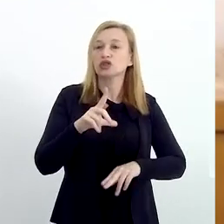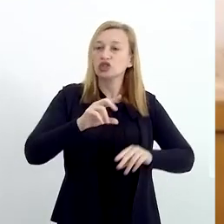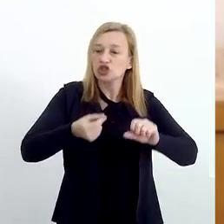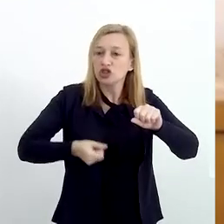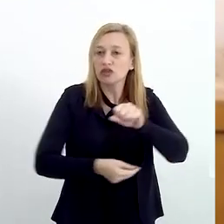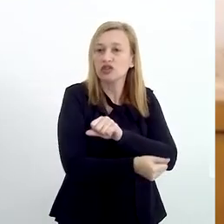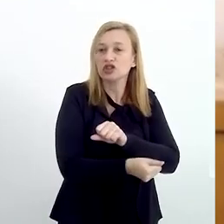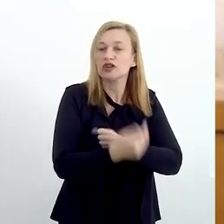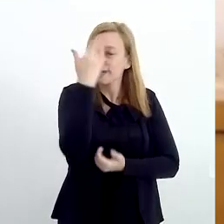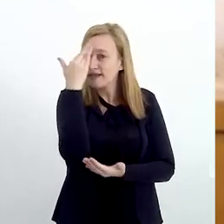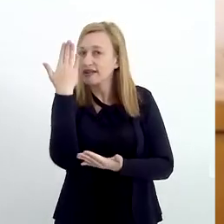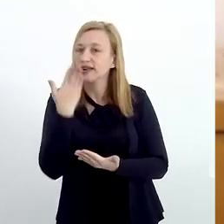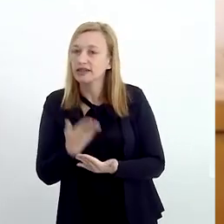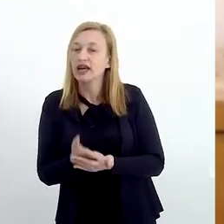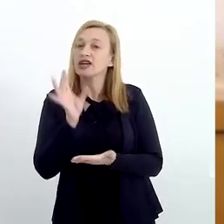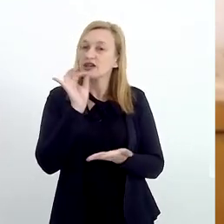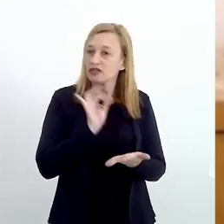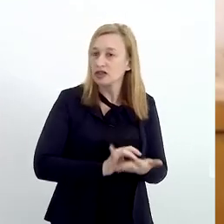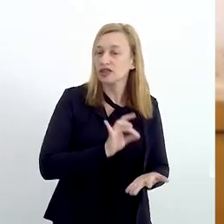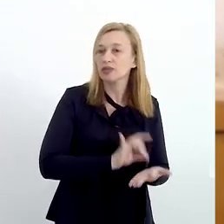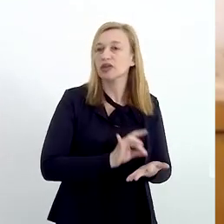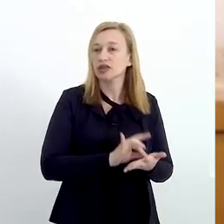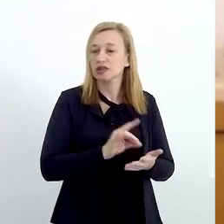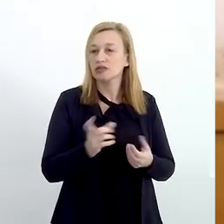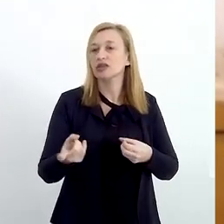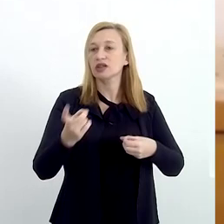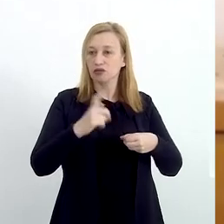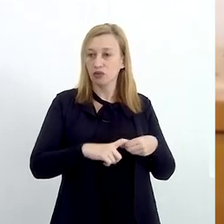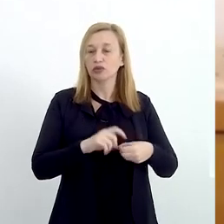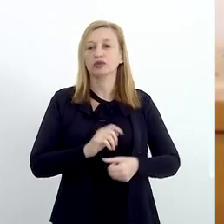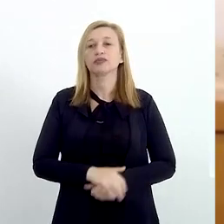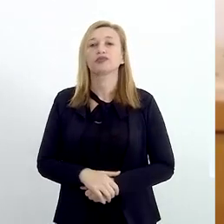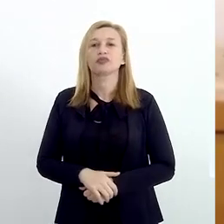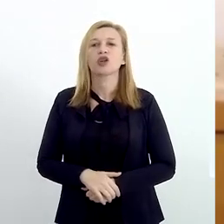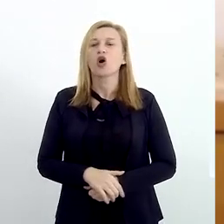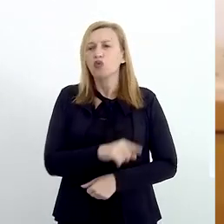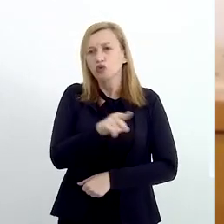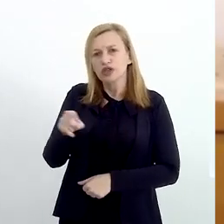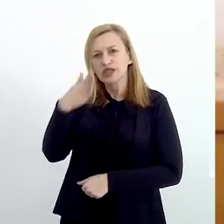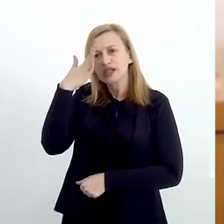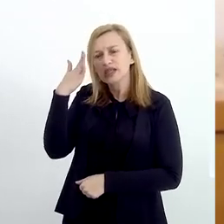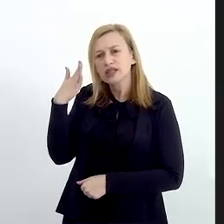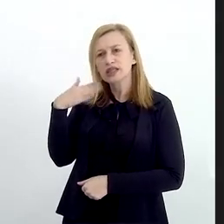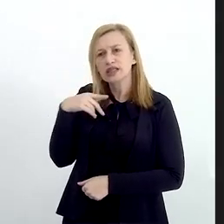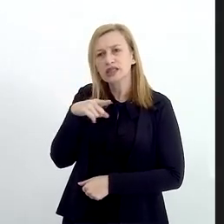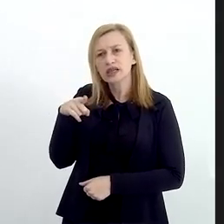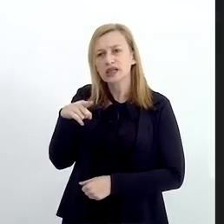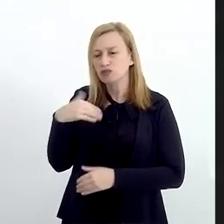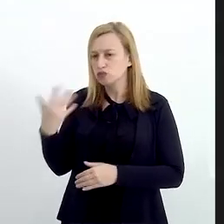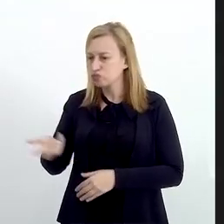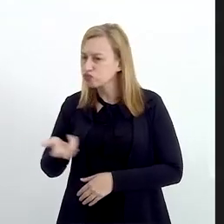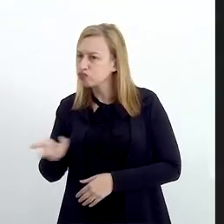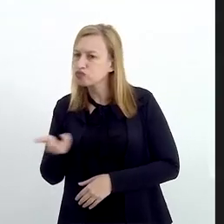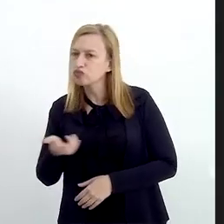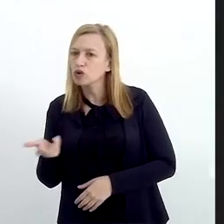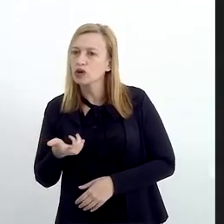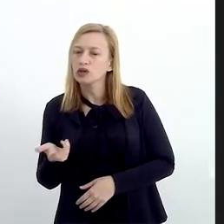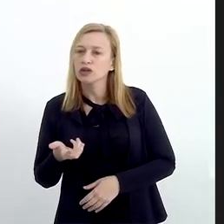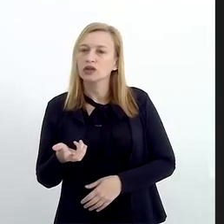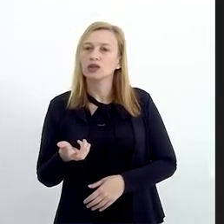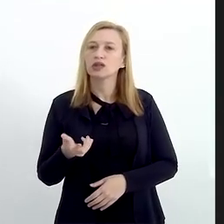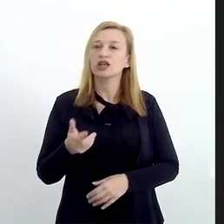motivos de investir nele e acreditar que realmente vai ter tudo Oi vocês estão sendo as